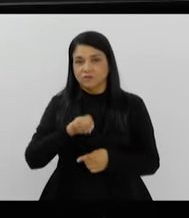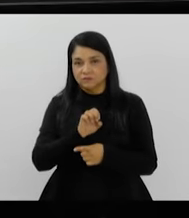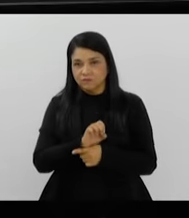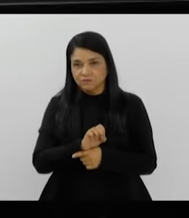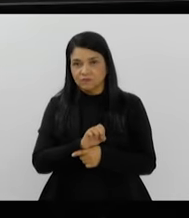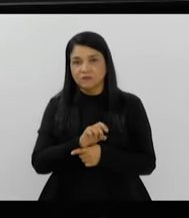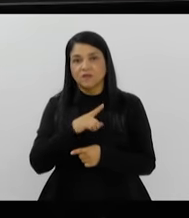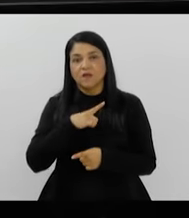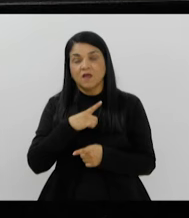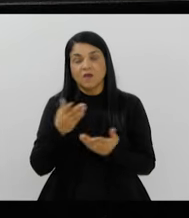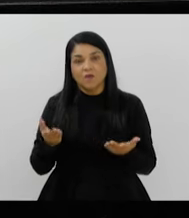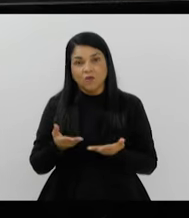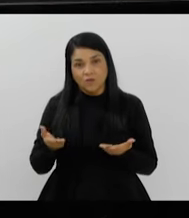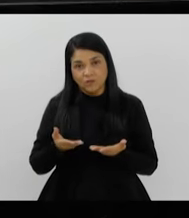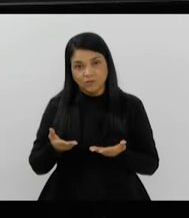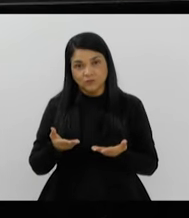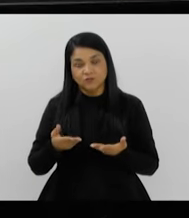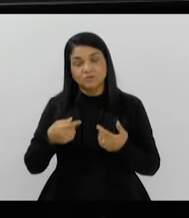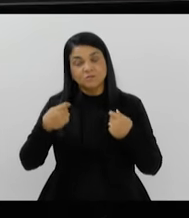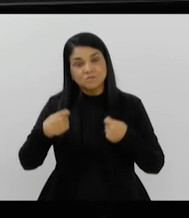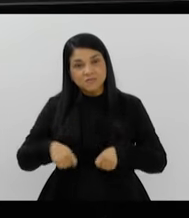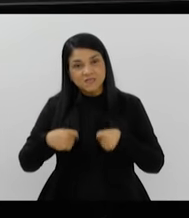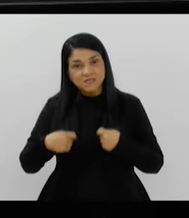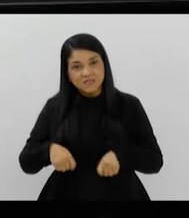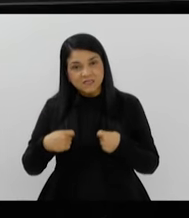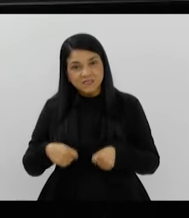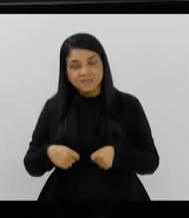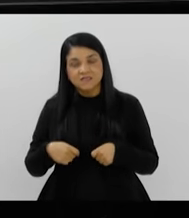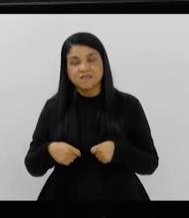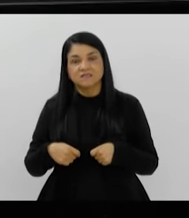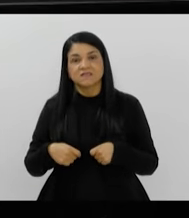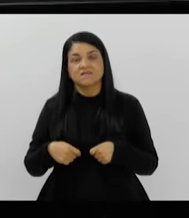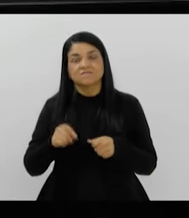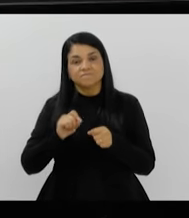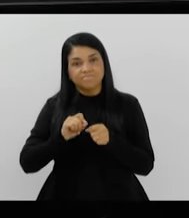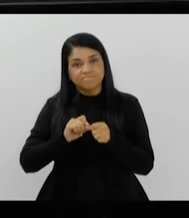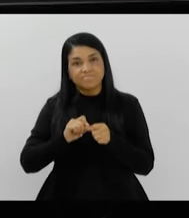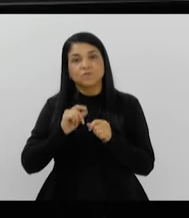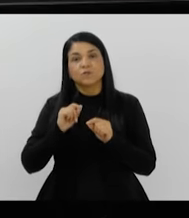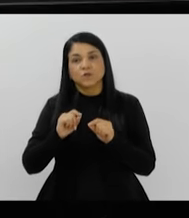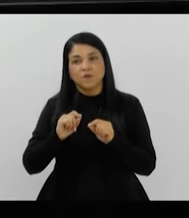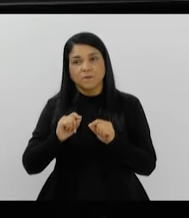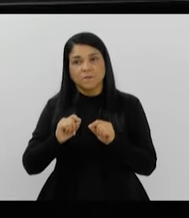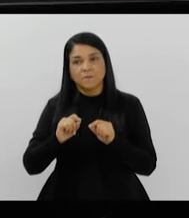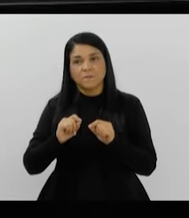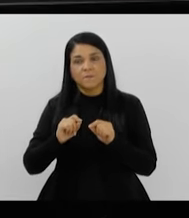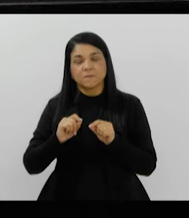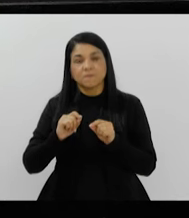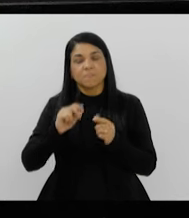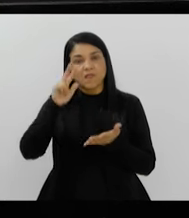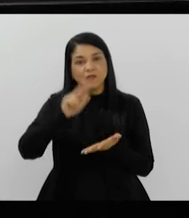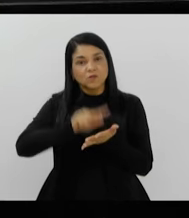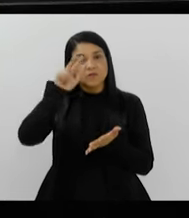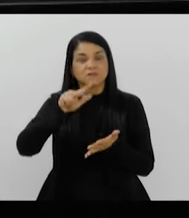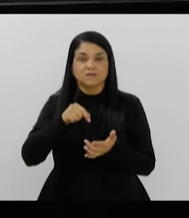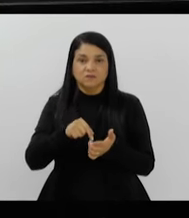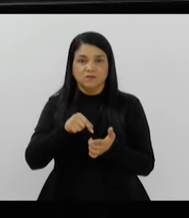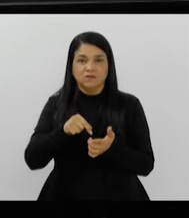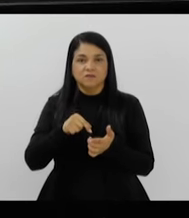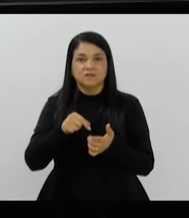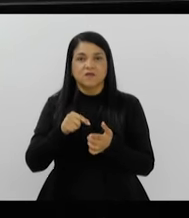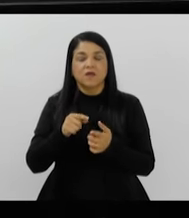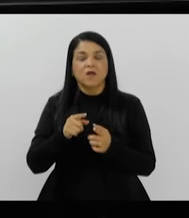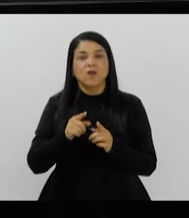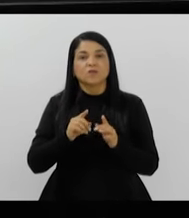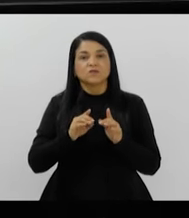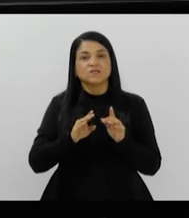há atualizações que precisam ser feitas relativas aos índices da educação e